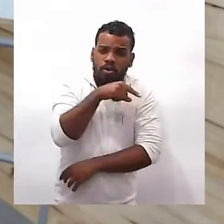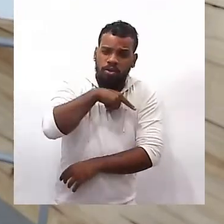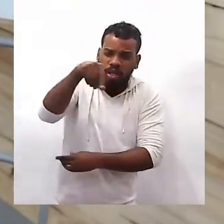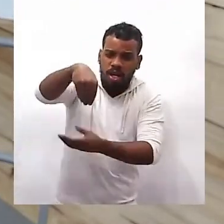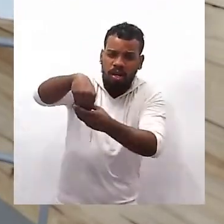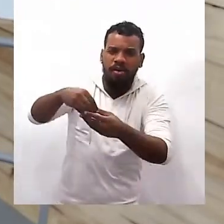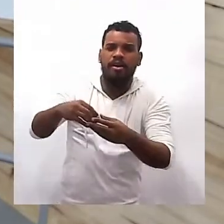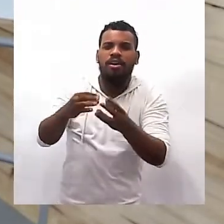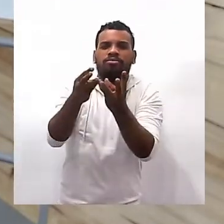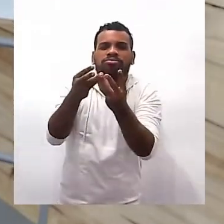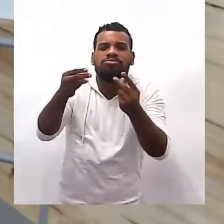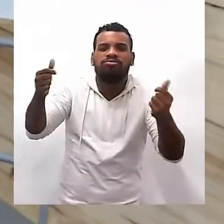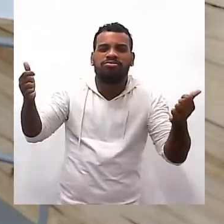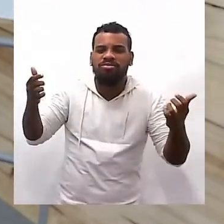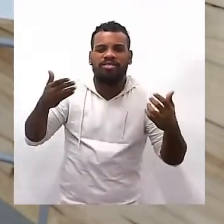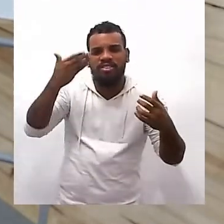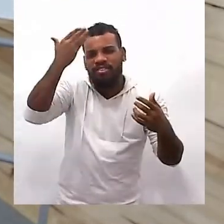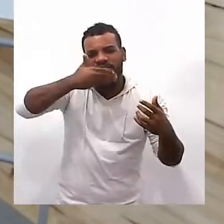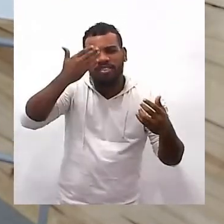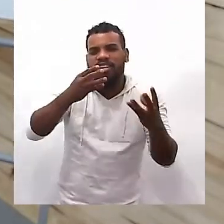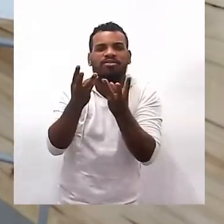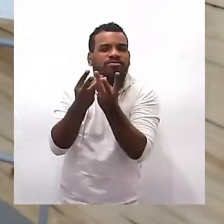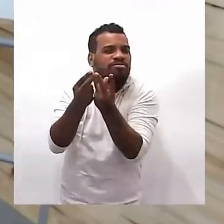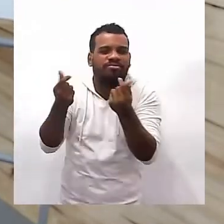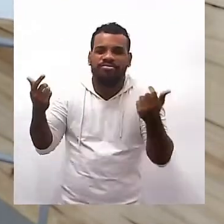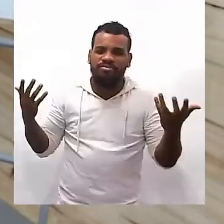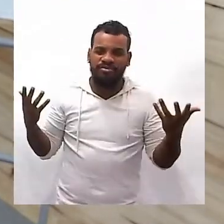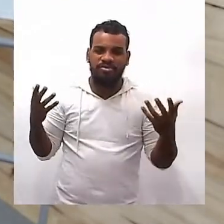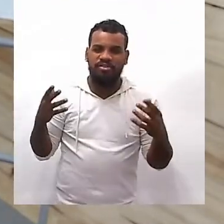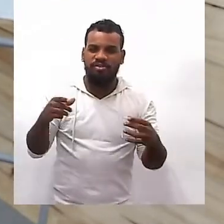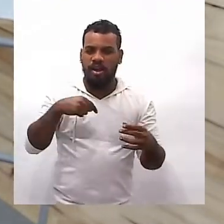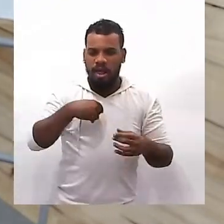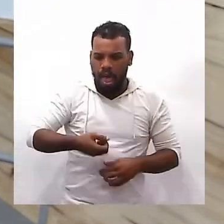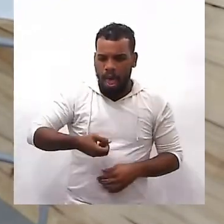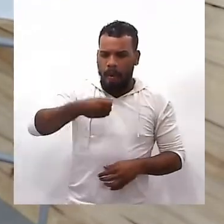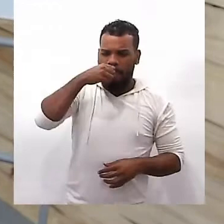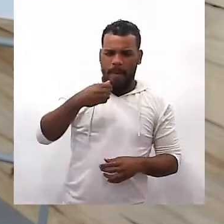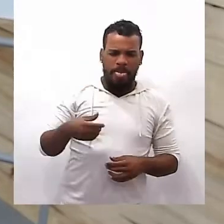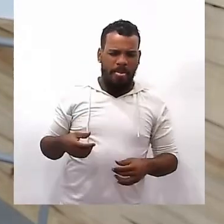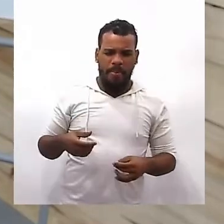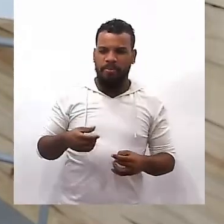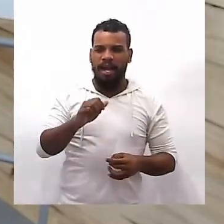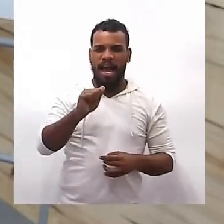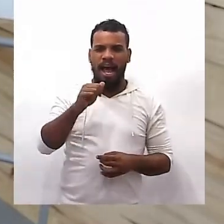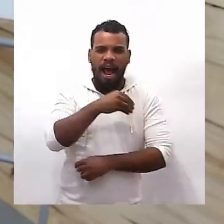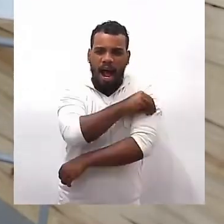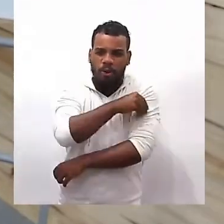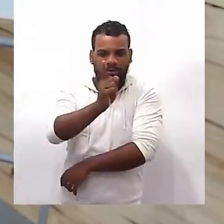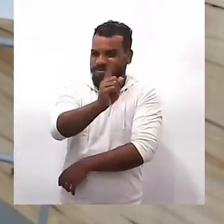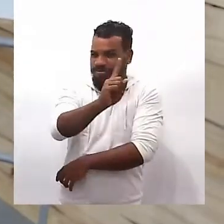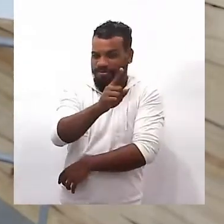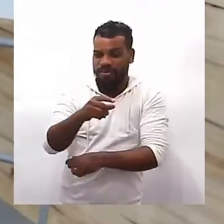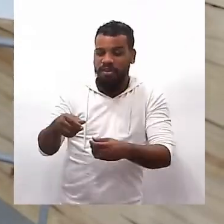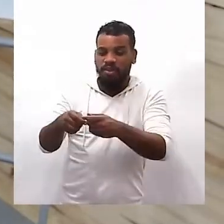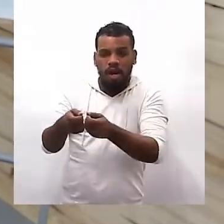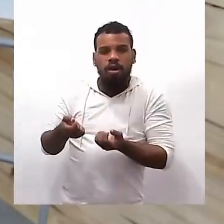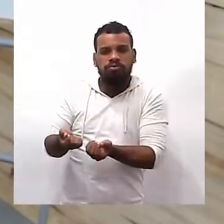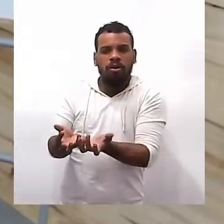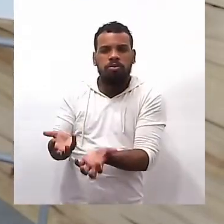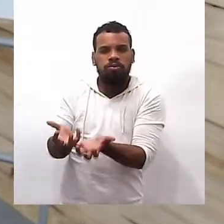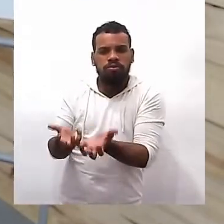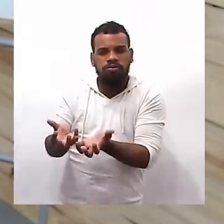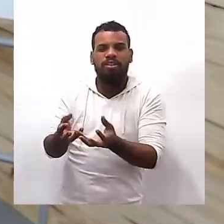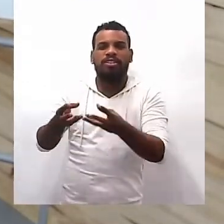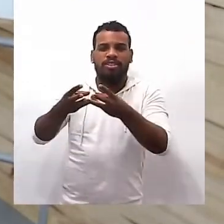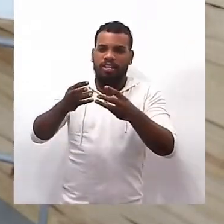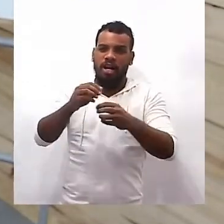massa? Vai evaporar, menino. Fiquem tranquilos que você não vai pegar um bolo encharcado de álcool, porque o álcool vai evaporar, principalmente quando você assa a massa. Né?